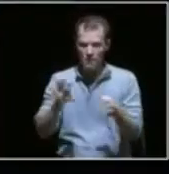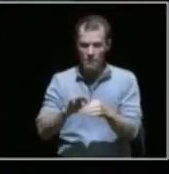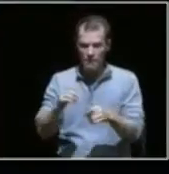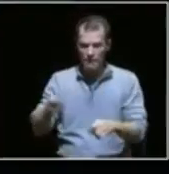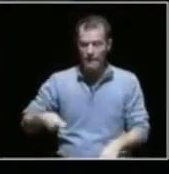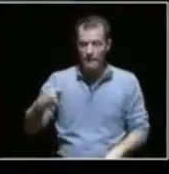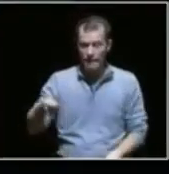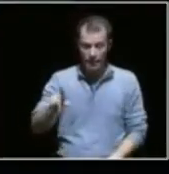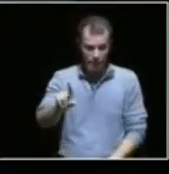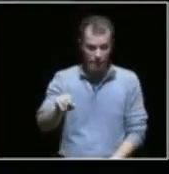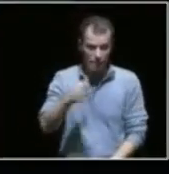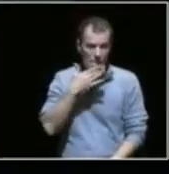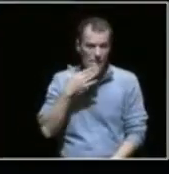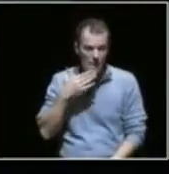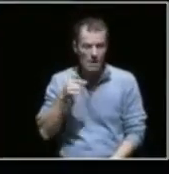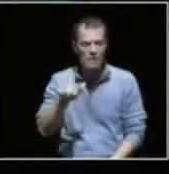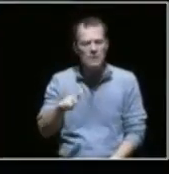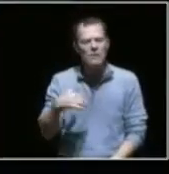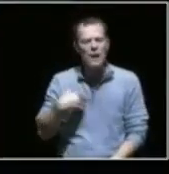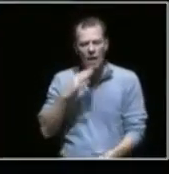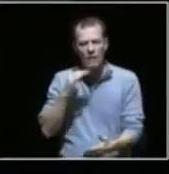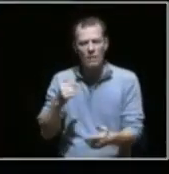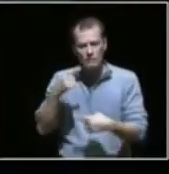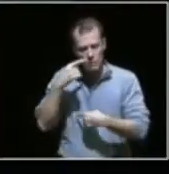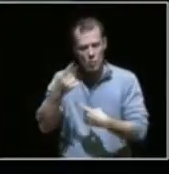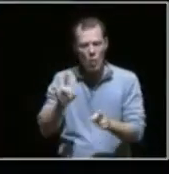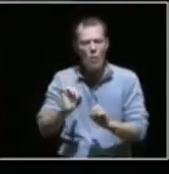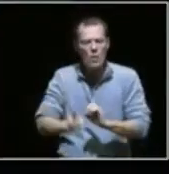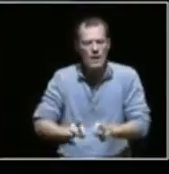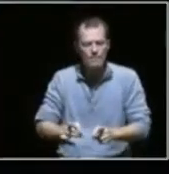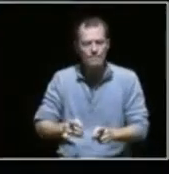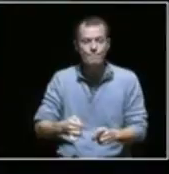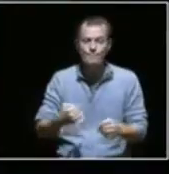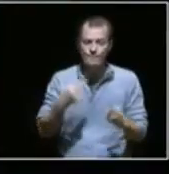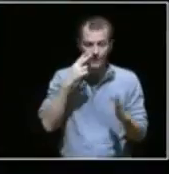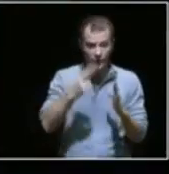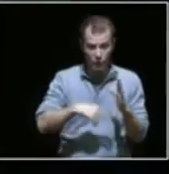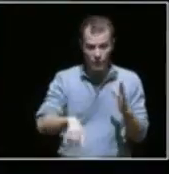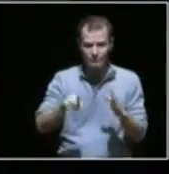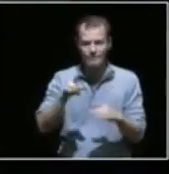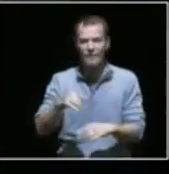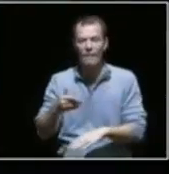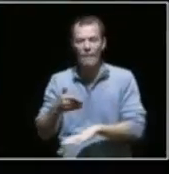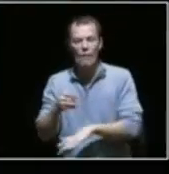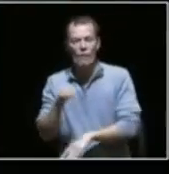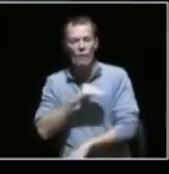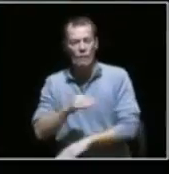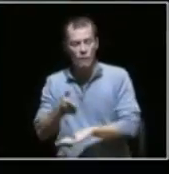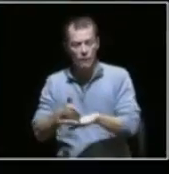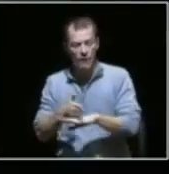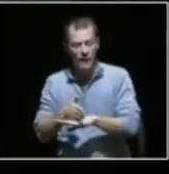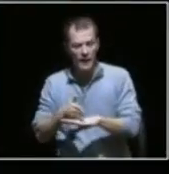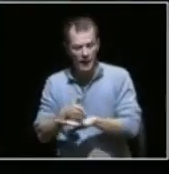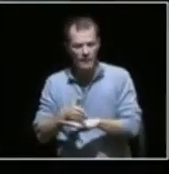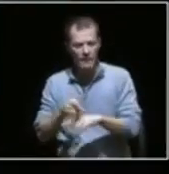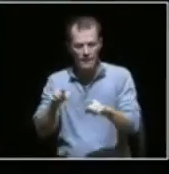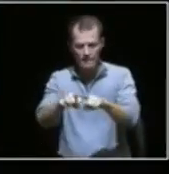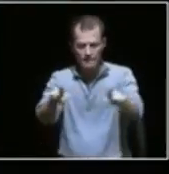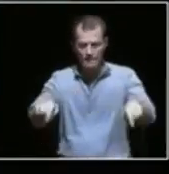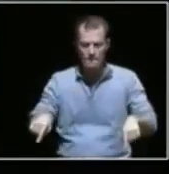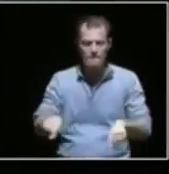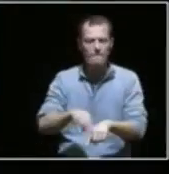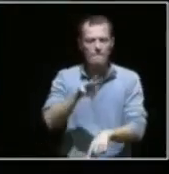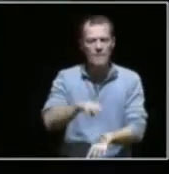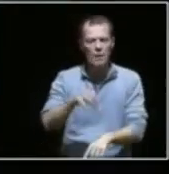programas de arrendamento acessível, considera, vou citar, o valor mediano das rendas por metro quadrado de